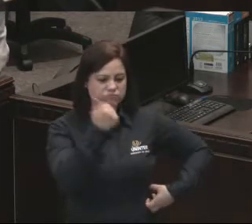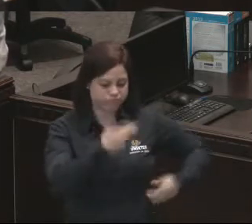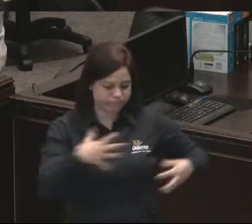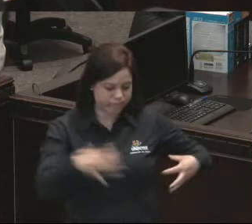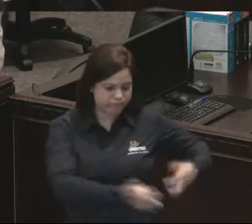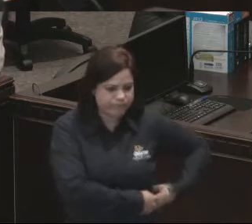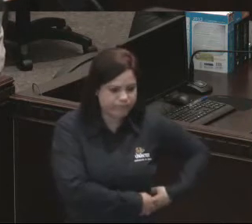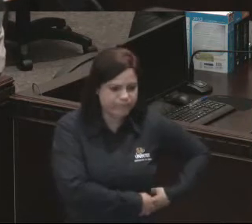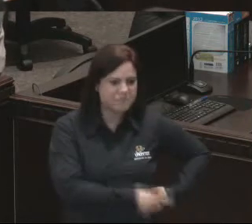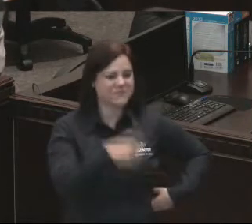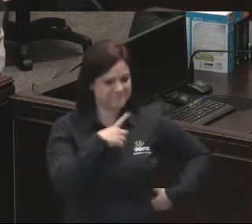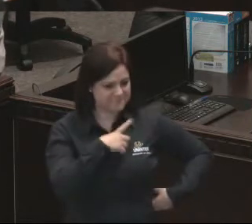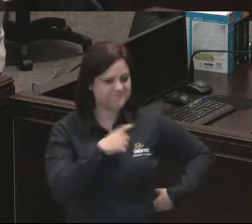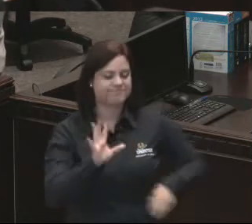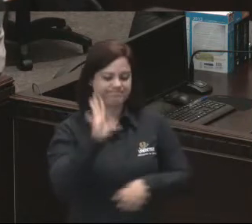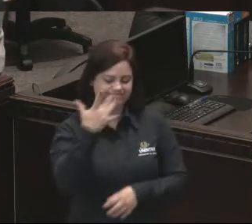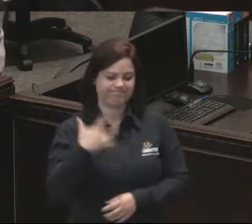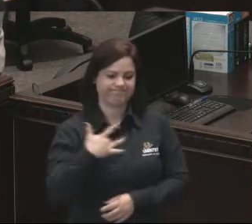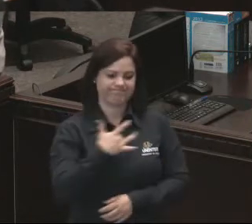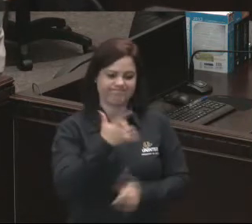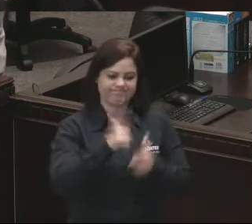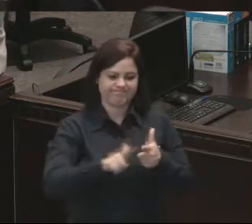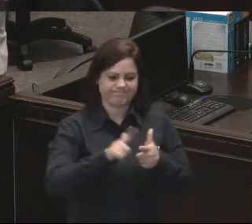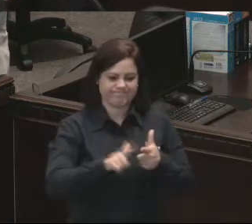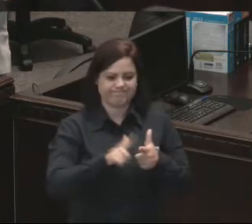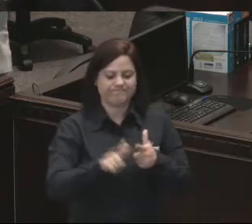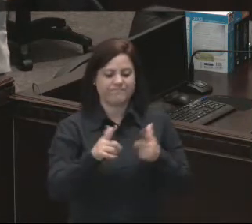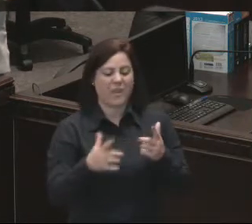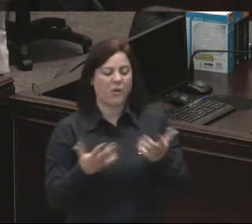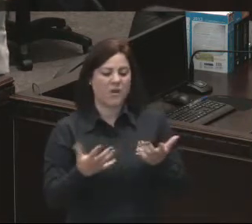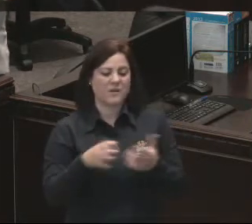saúde. Então, essa biomagnificação é a passagem dos organismos